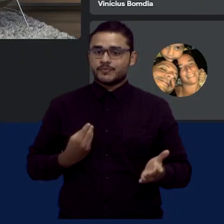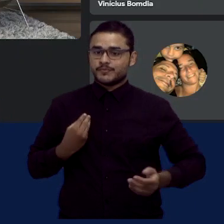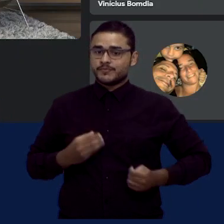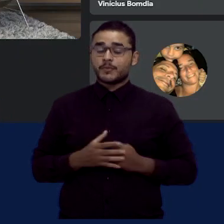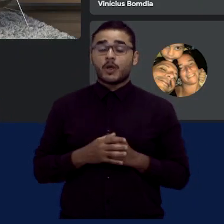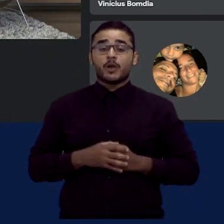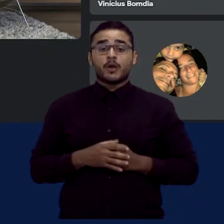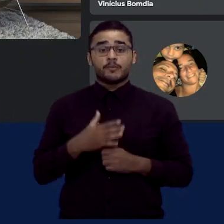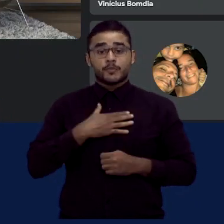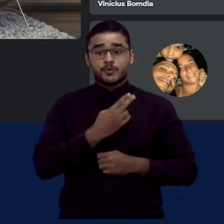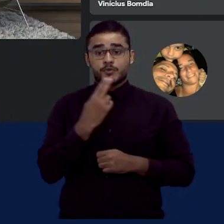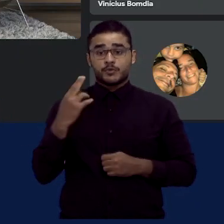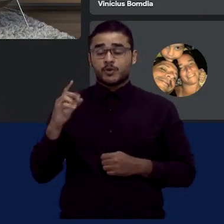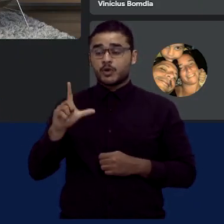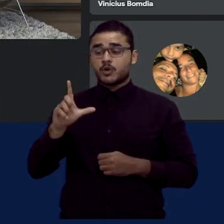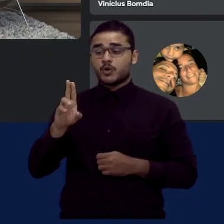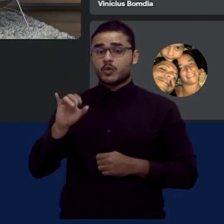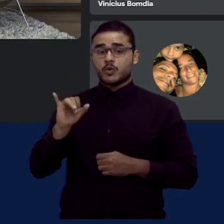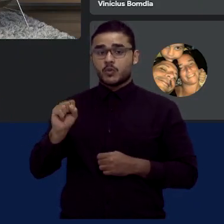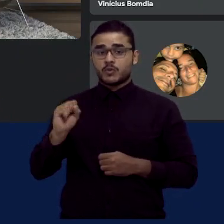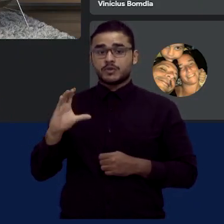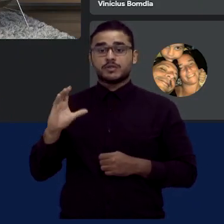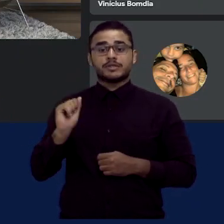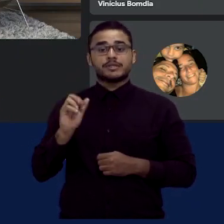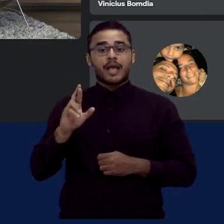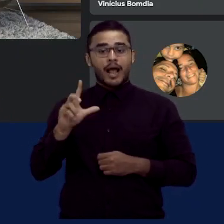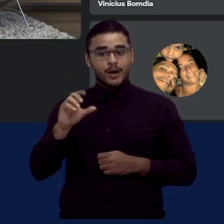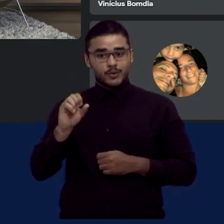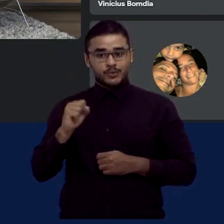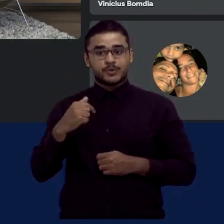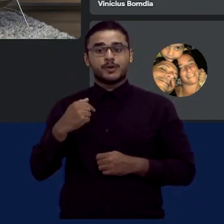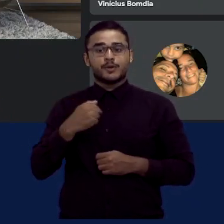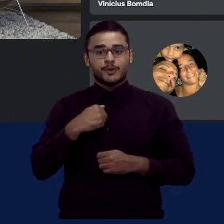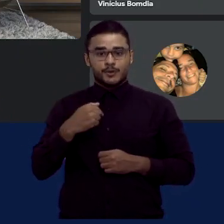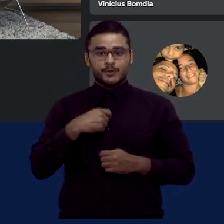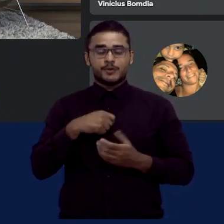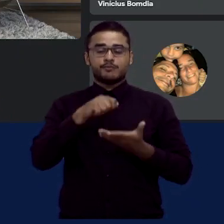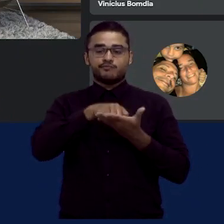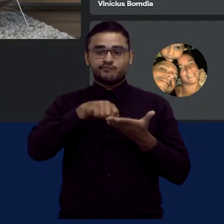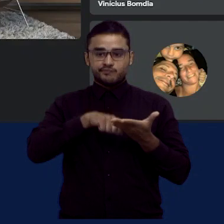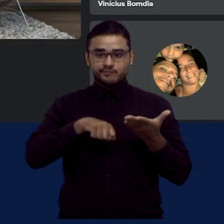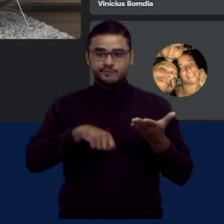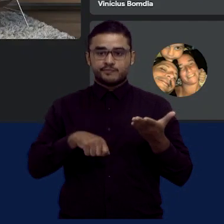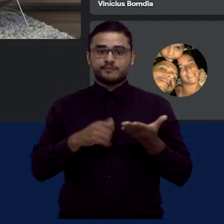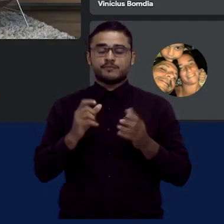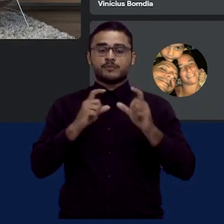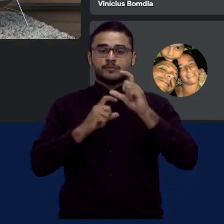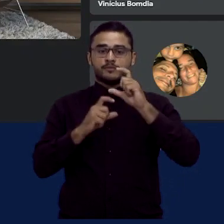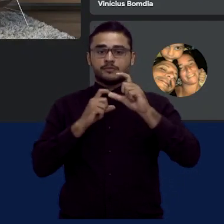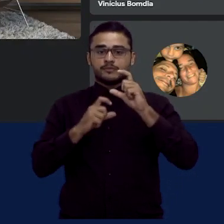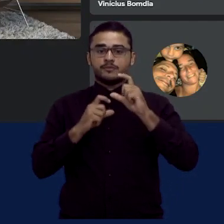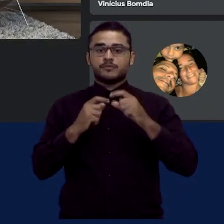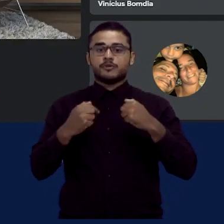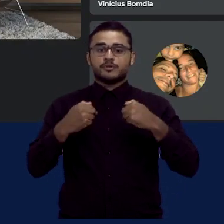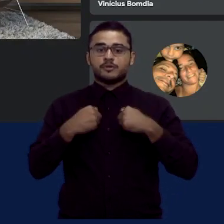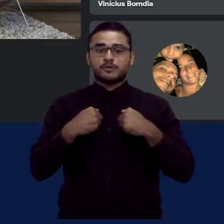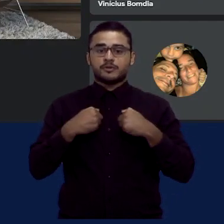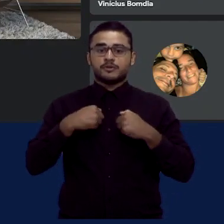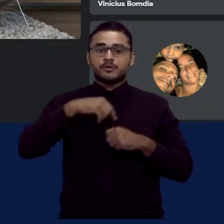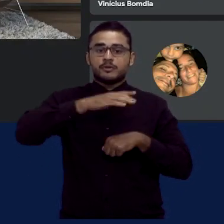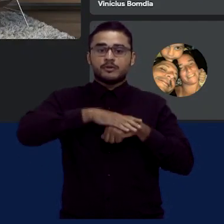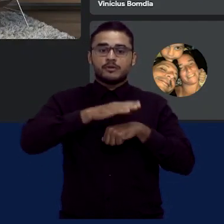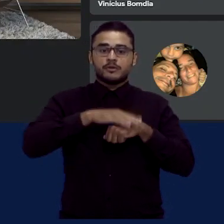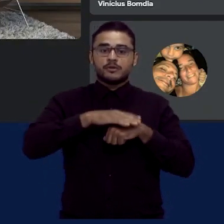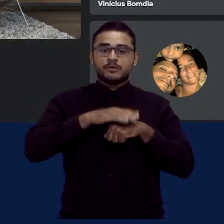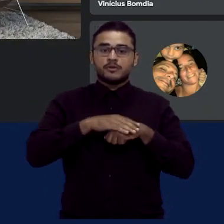Souza, sou roteirista de quadrinhos, sou editor independente, daqui a pouco não sendo mais independente, para falar a verdade,